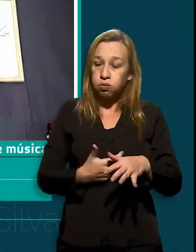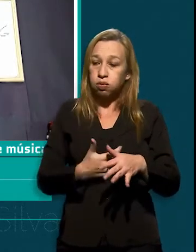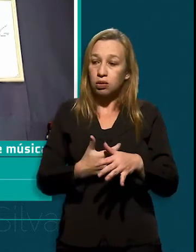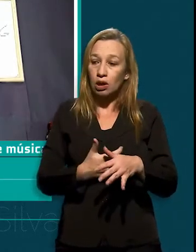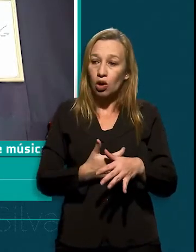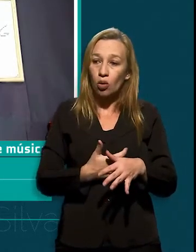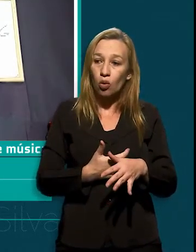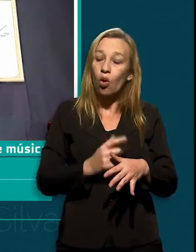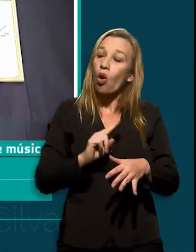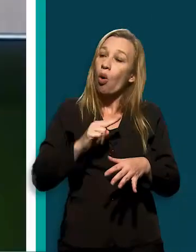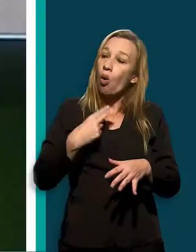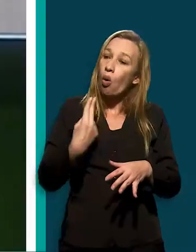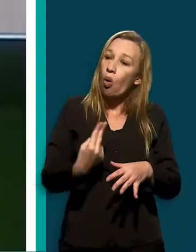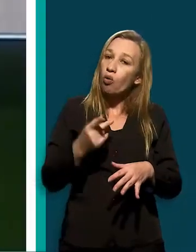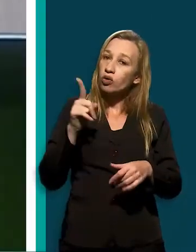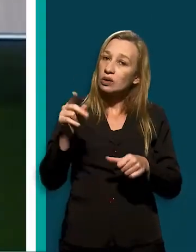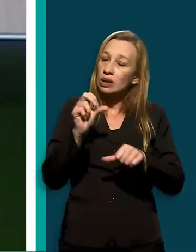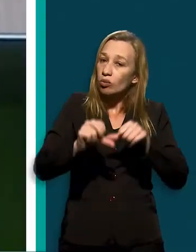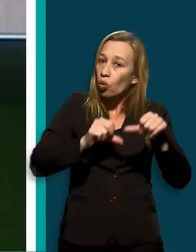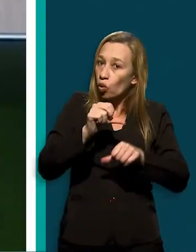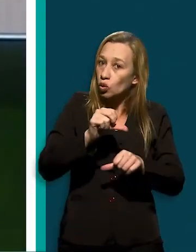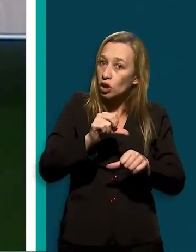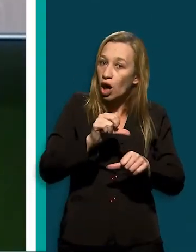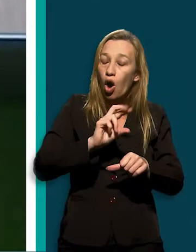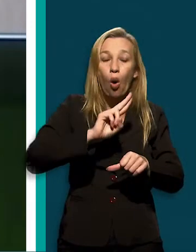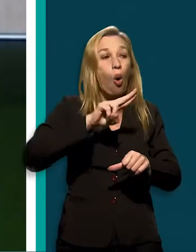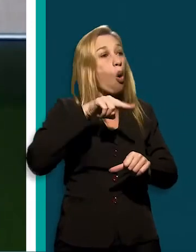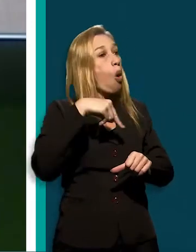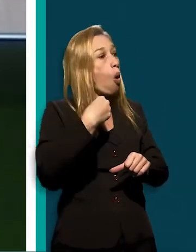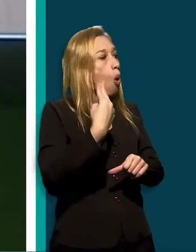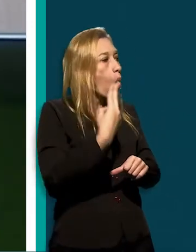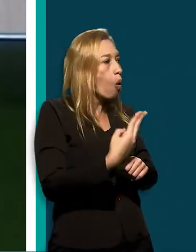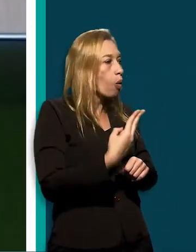que ou você muda,